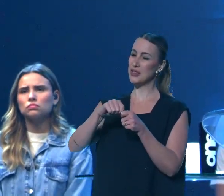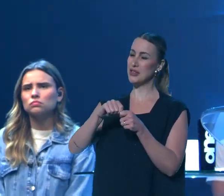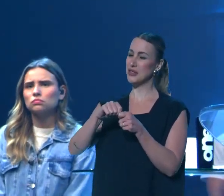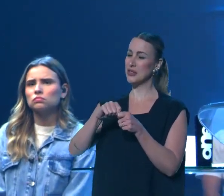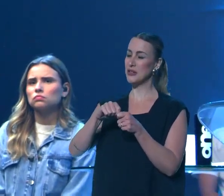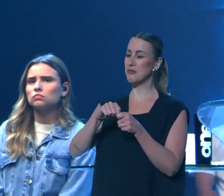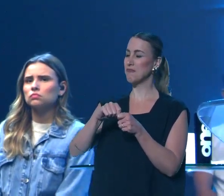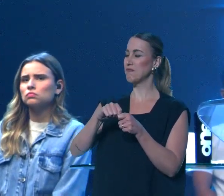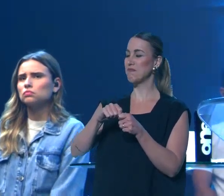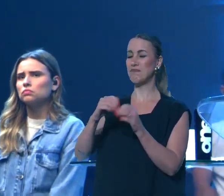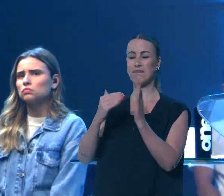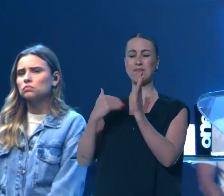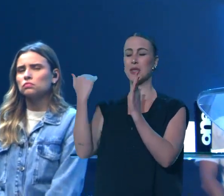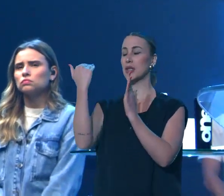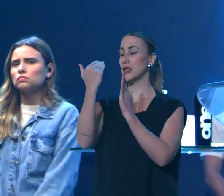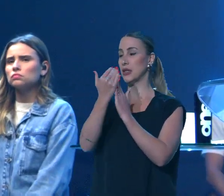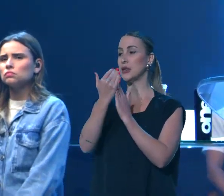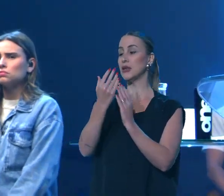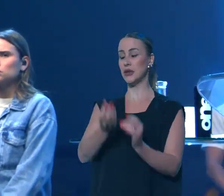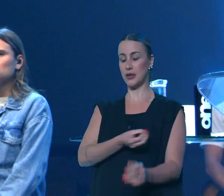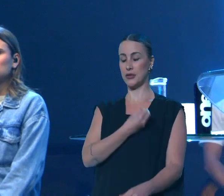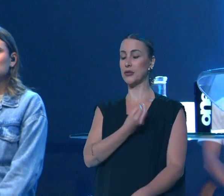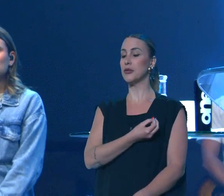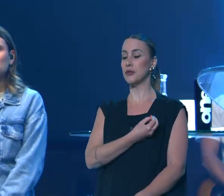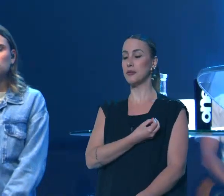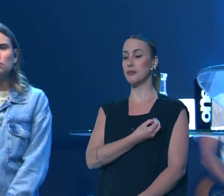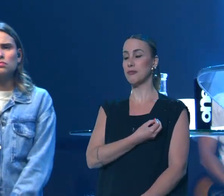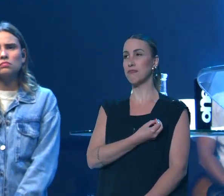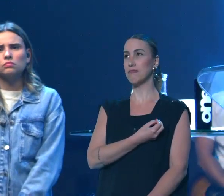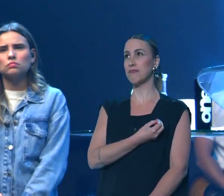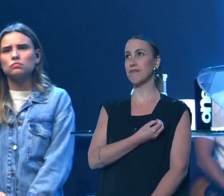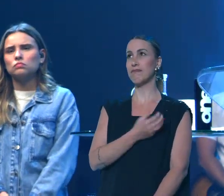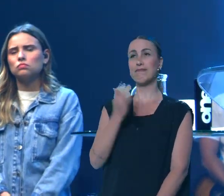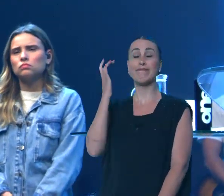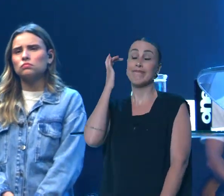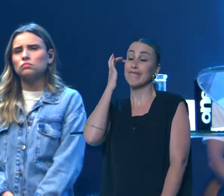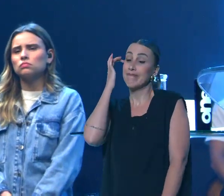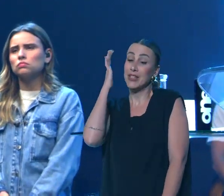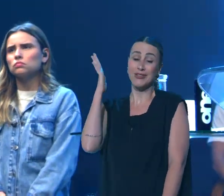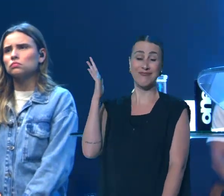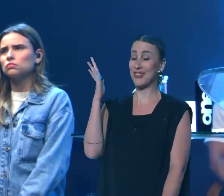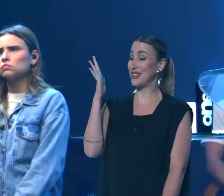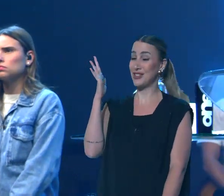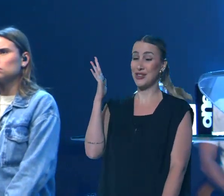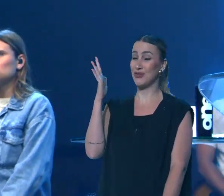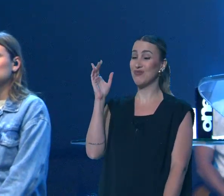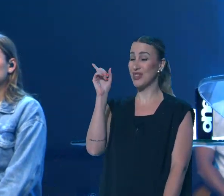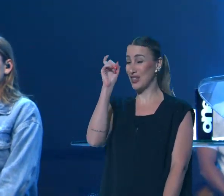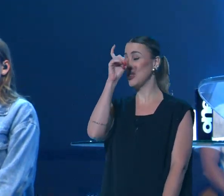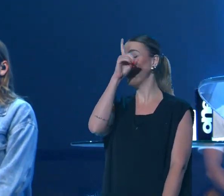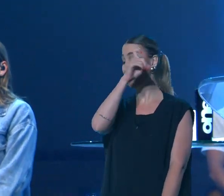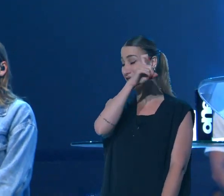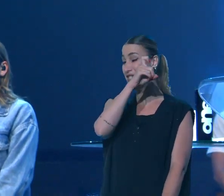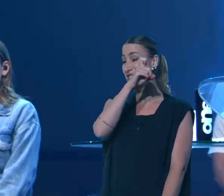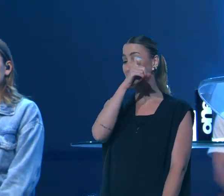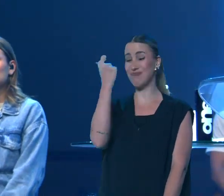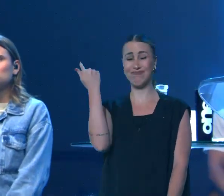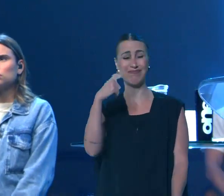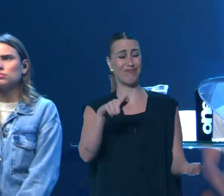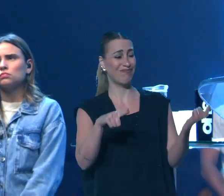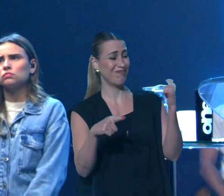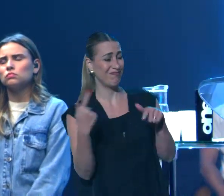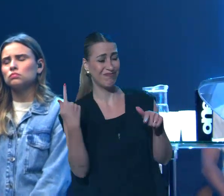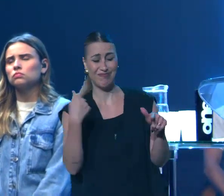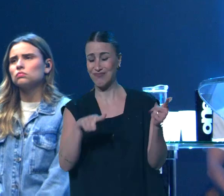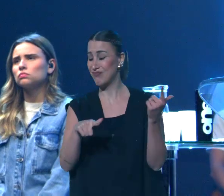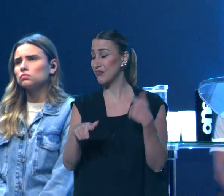Deus, nem sempre é fácil para nós, na nossa humanidade, receber tanta pedrada por aí. Mas, Pai, tira a